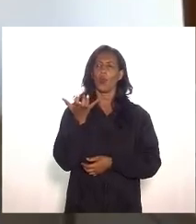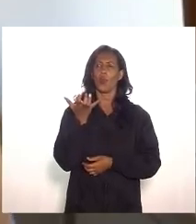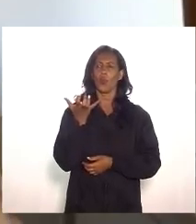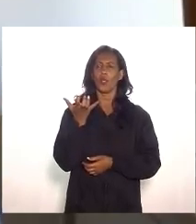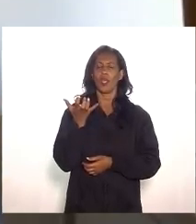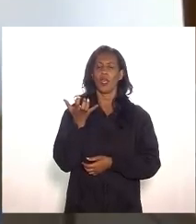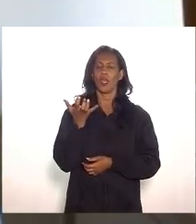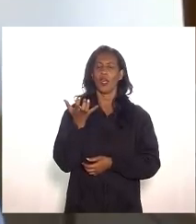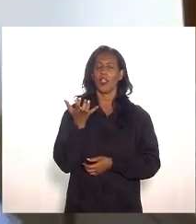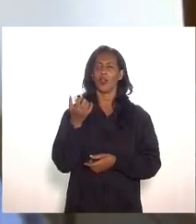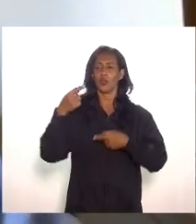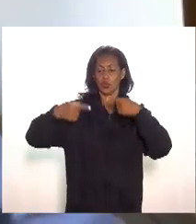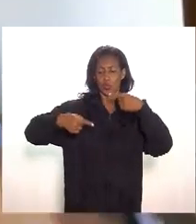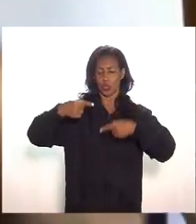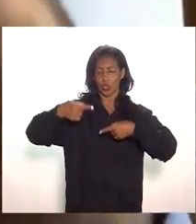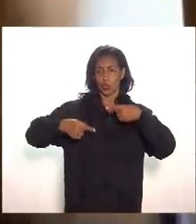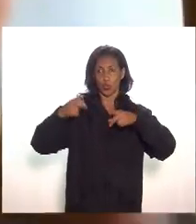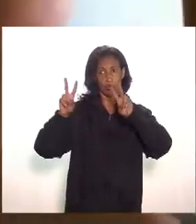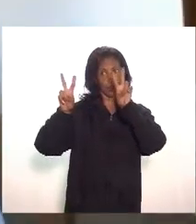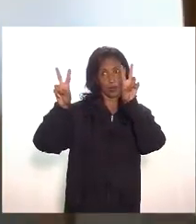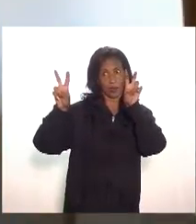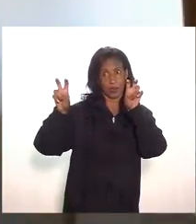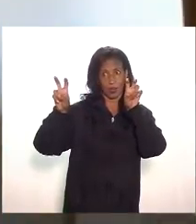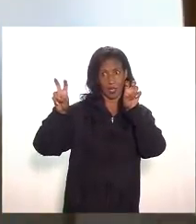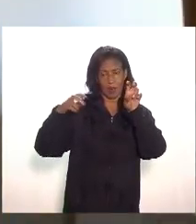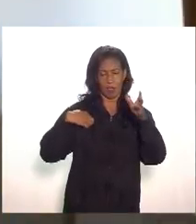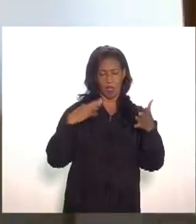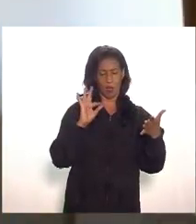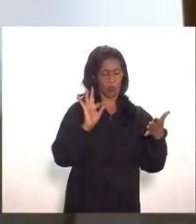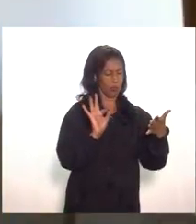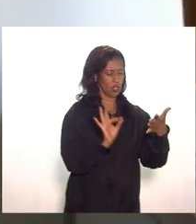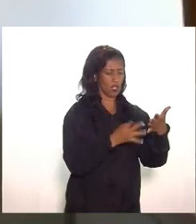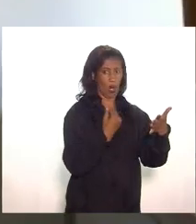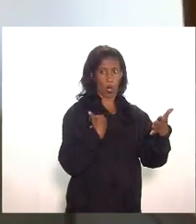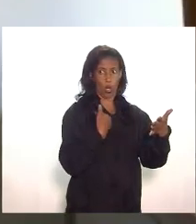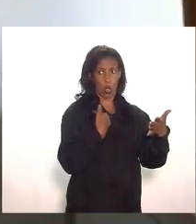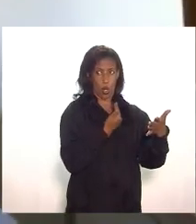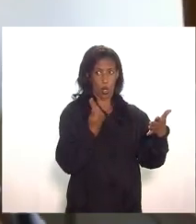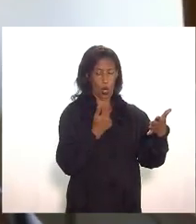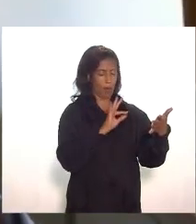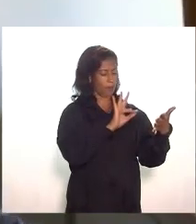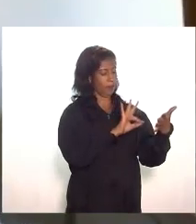estou me inscrevendo para discutir, mas na questão de ordem eu só queria